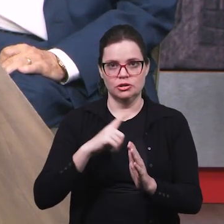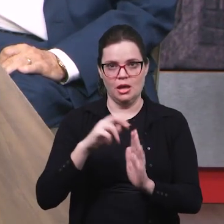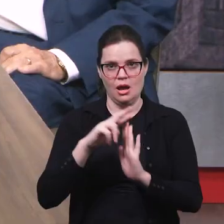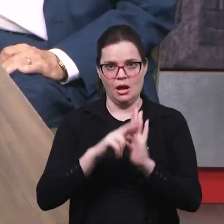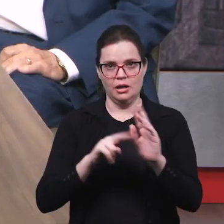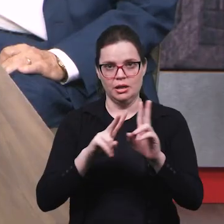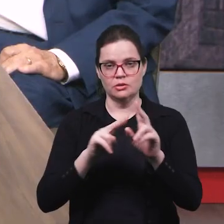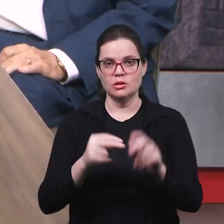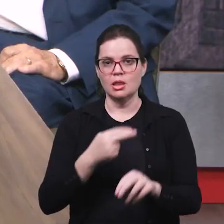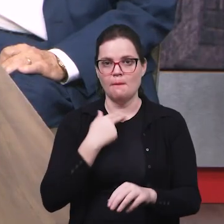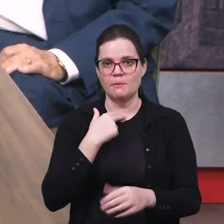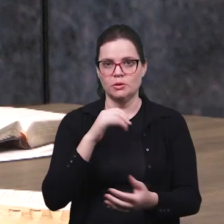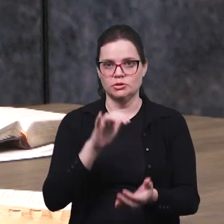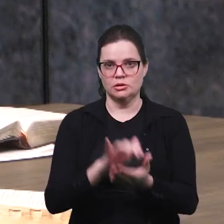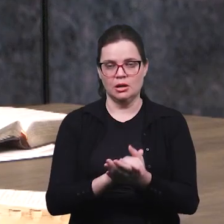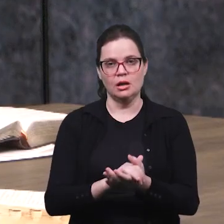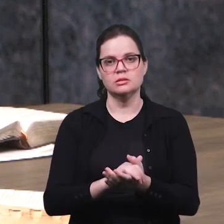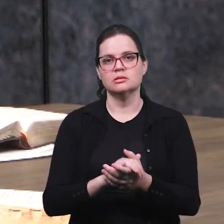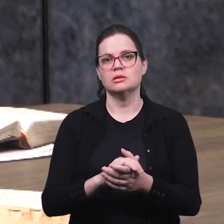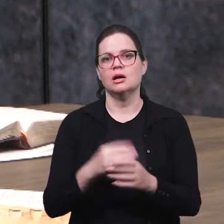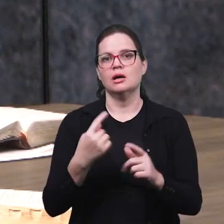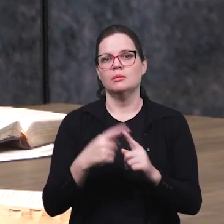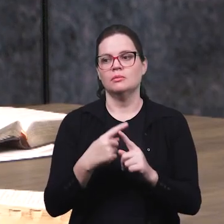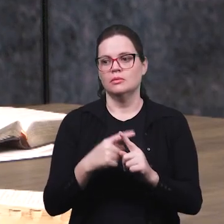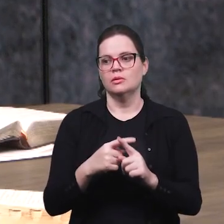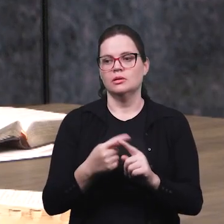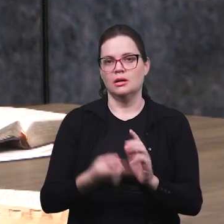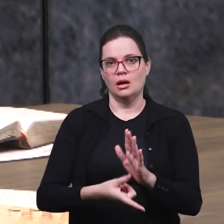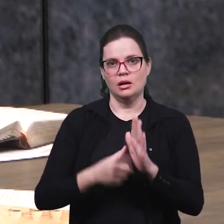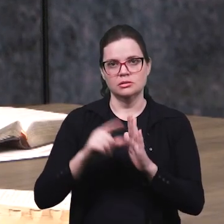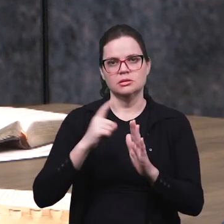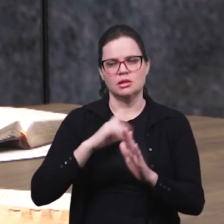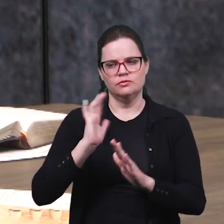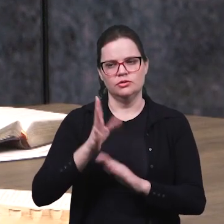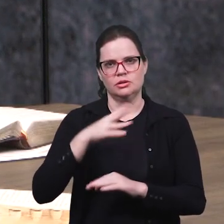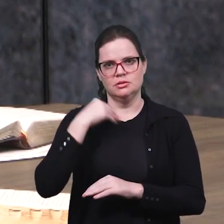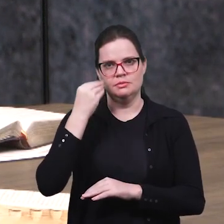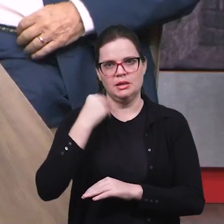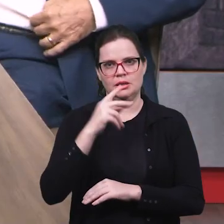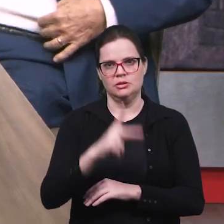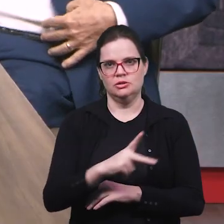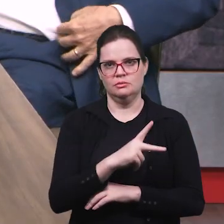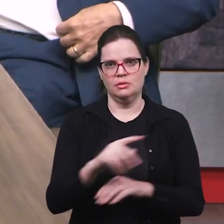celibato e depois de maneira né, informal, clandestina.